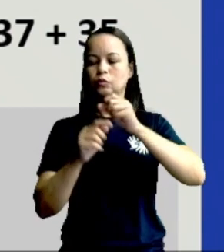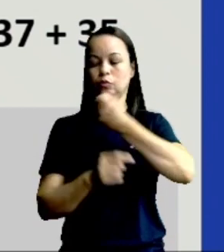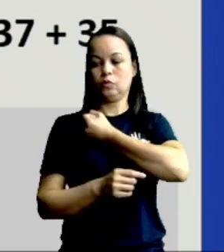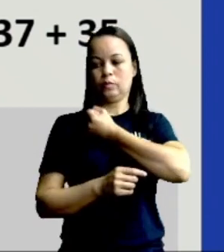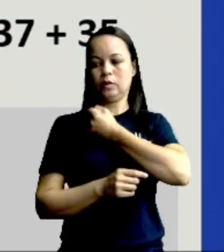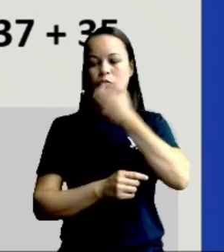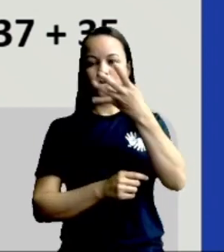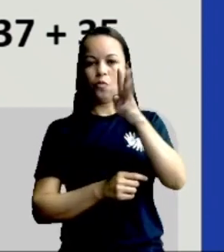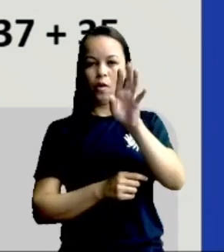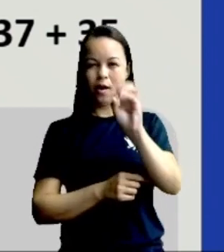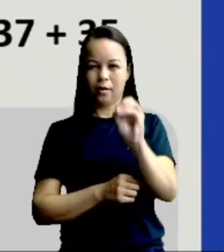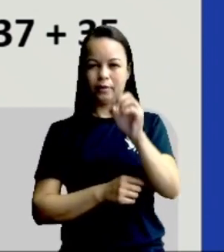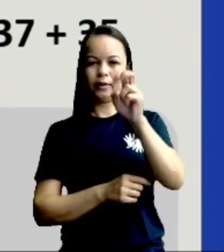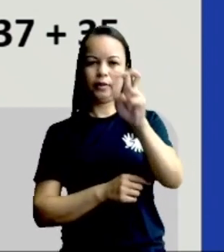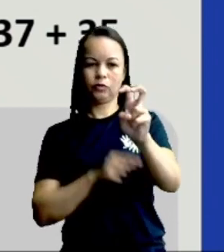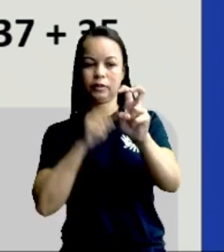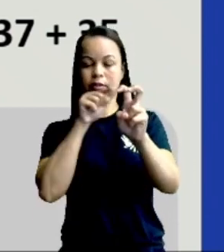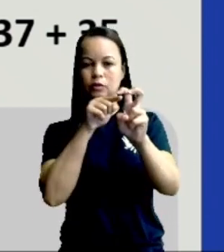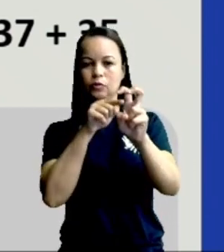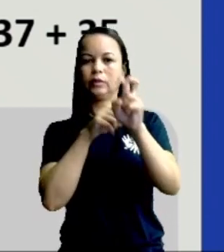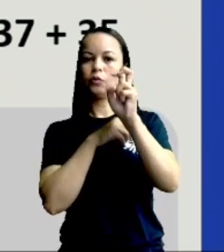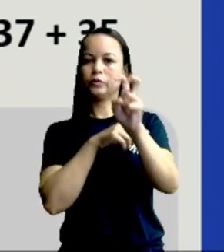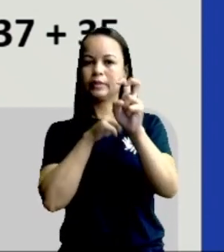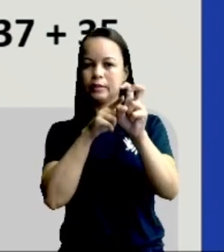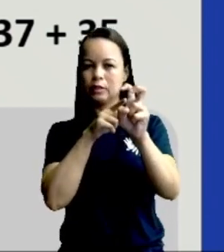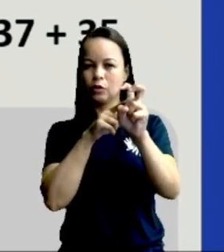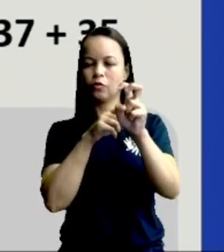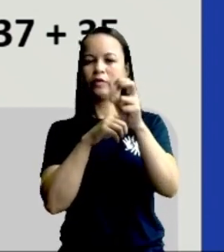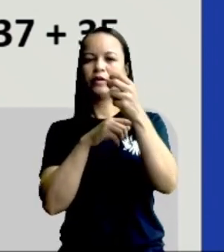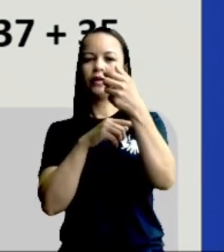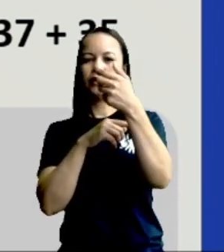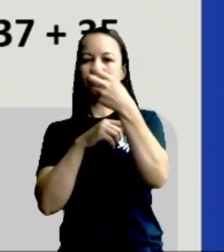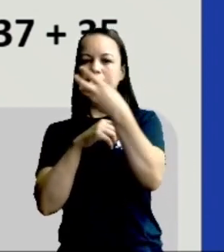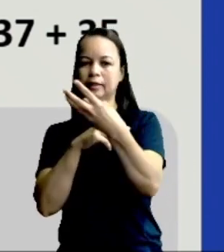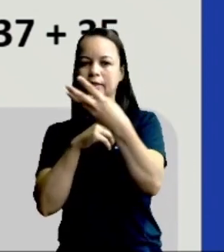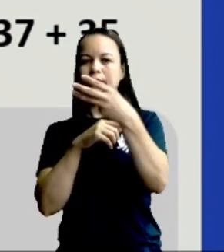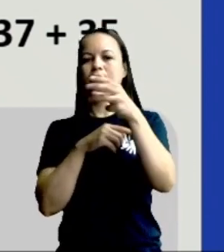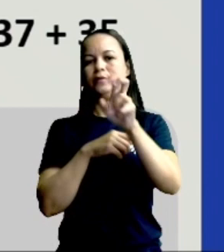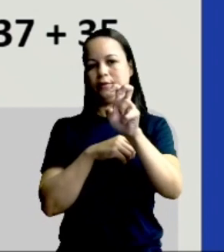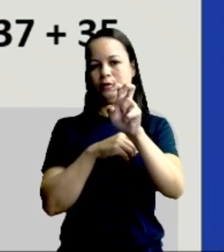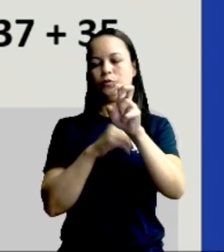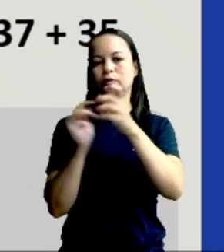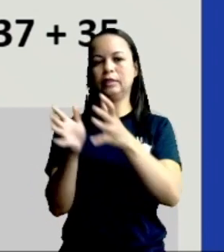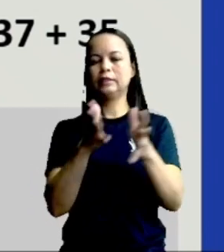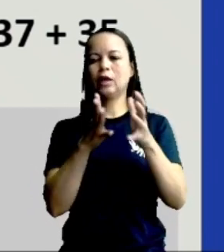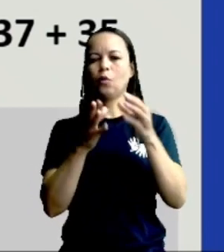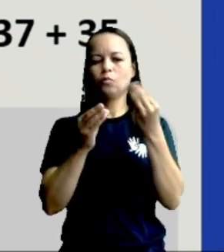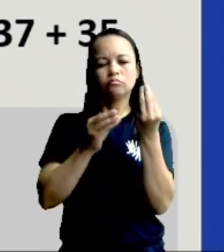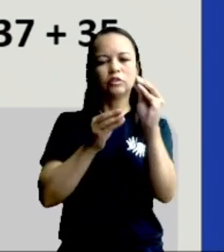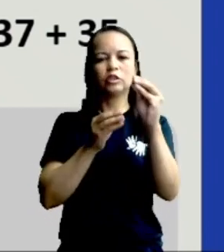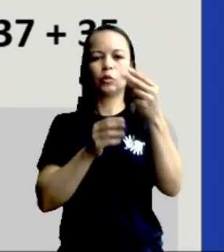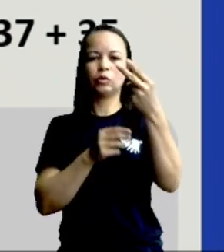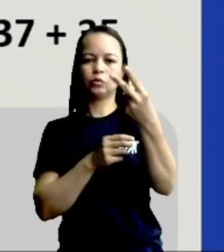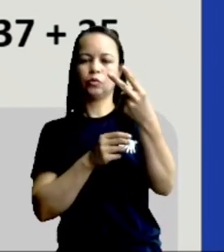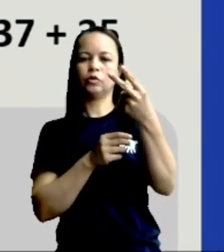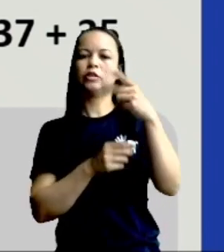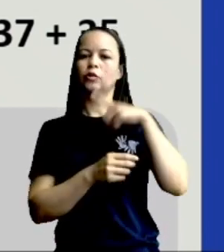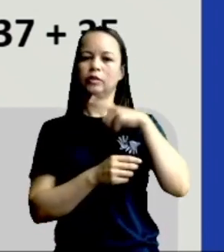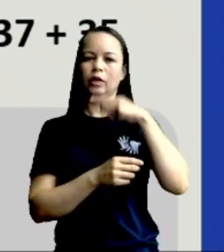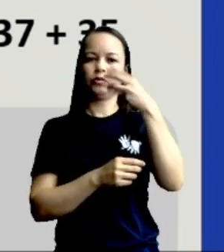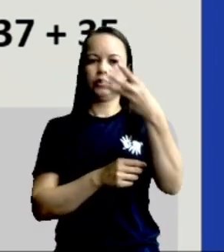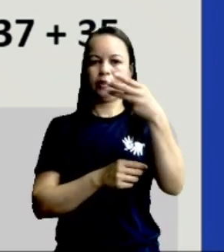desse 40, que eu vou ficar com quanto? 35. Só que o 2 eu não utilizei. Adiciona ele, eu tenho